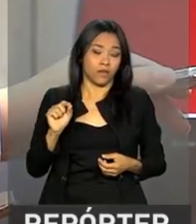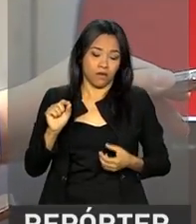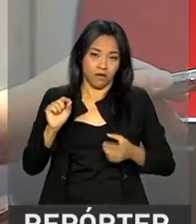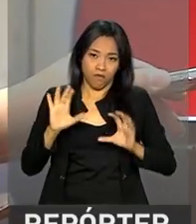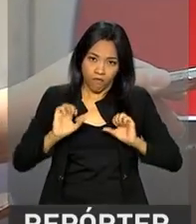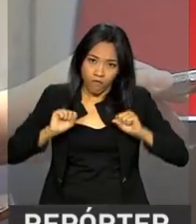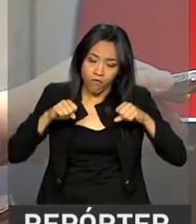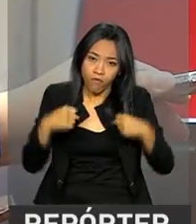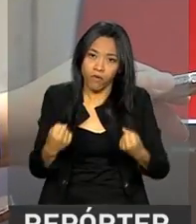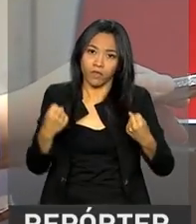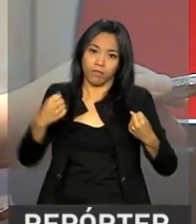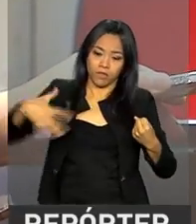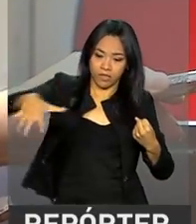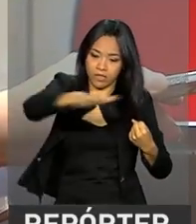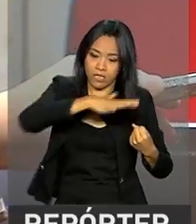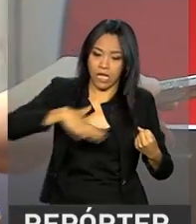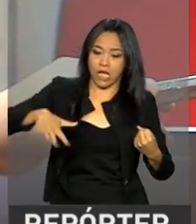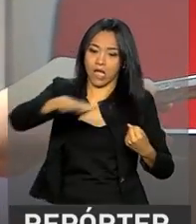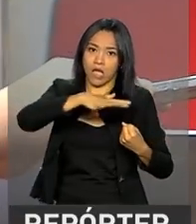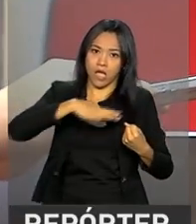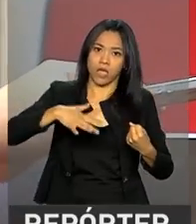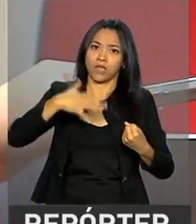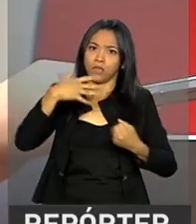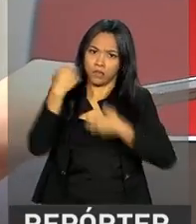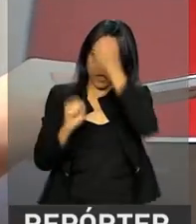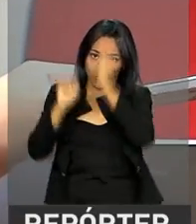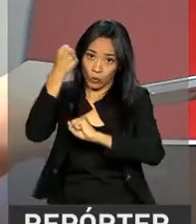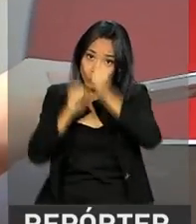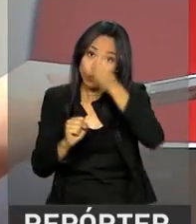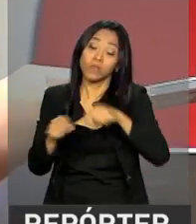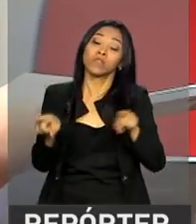nosso setor produtivo tanto industrial quanto agropecuário